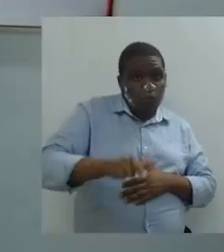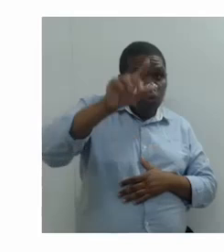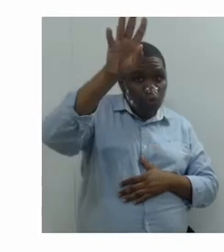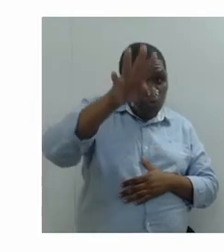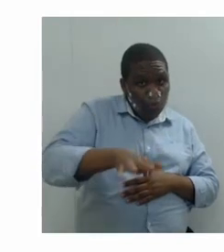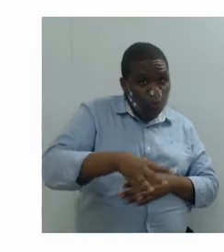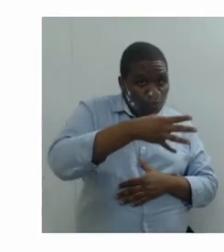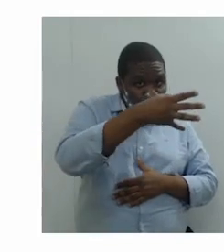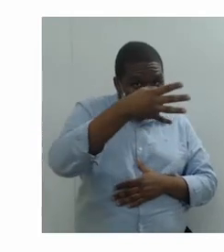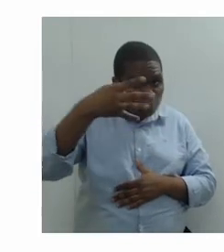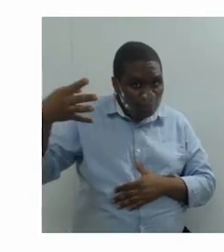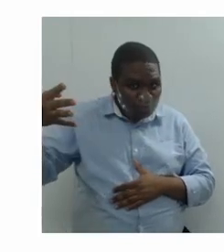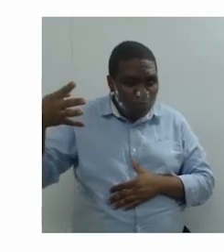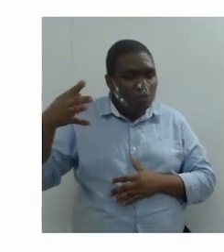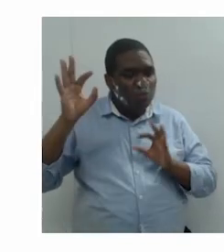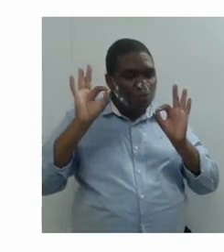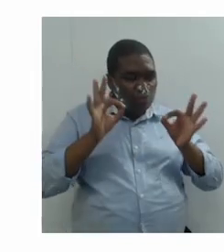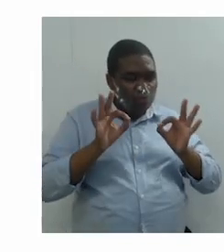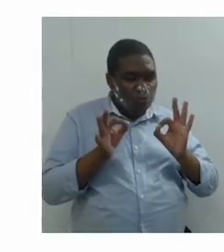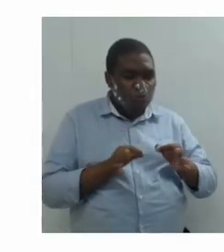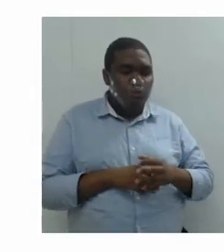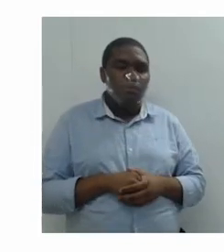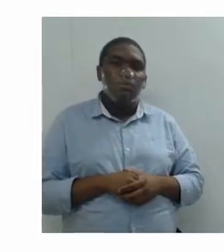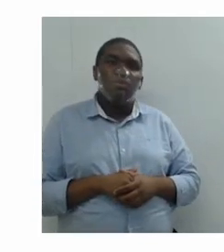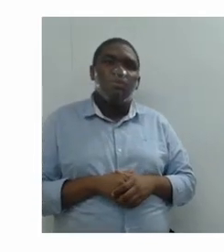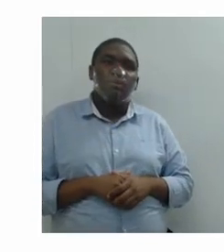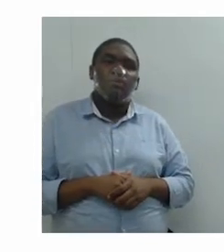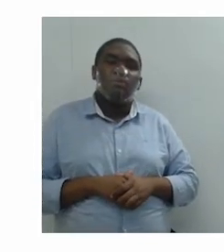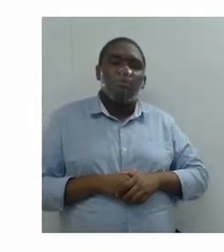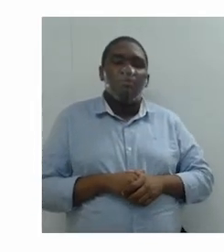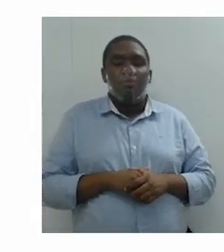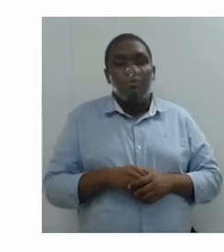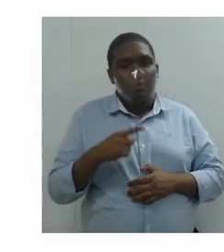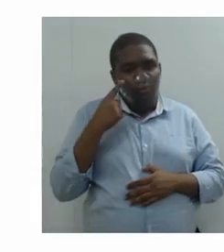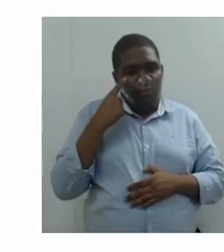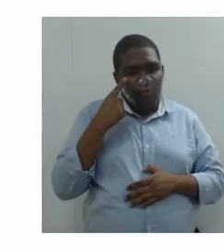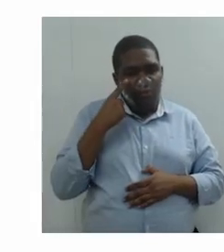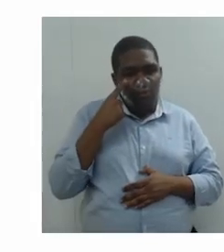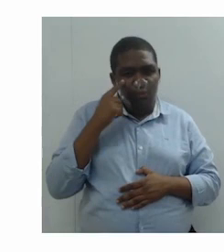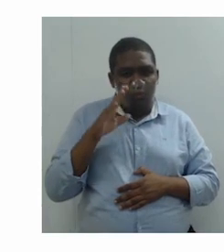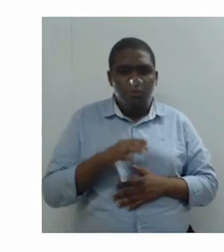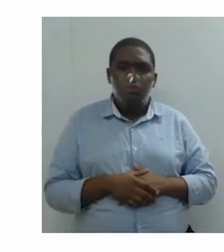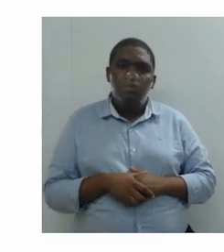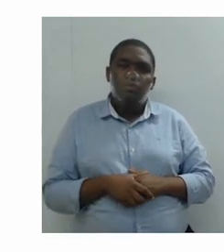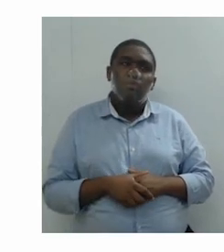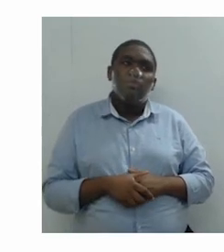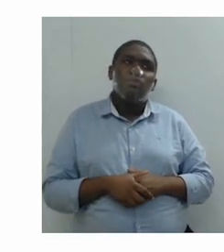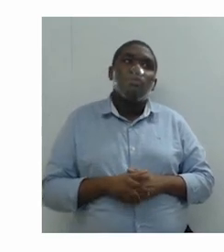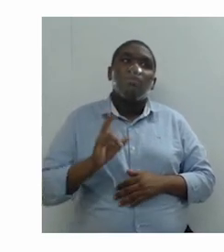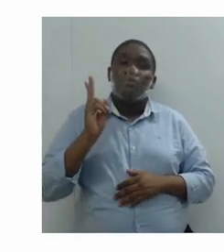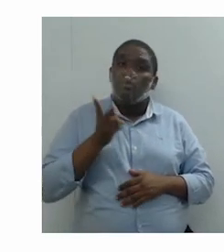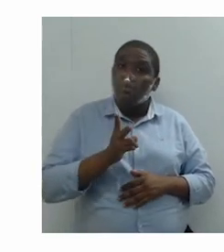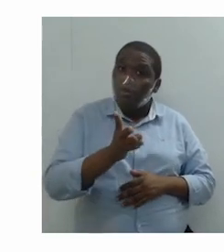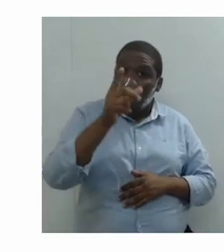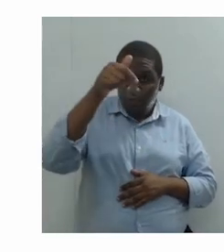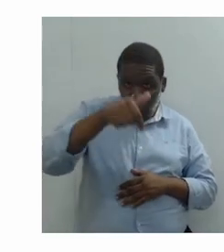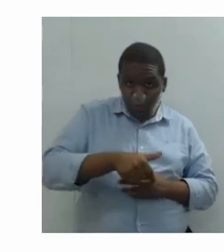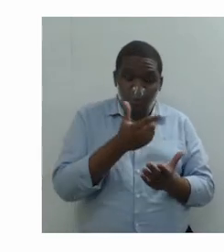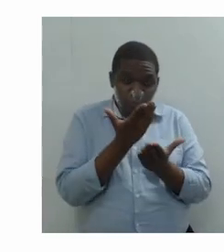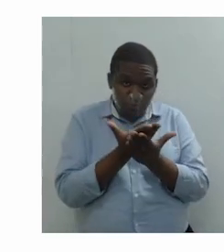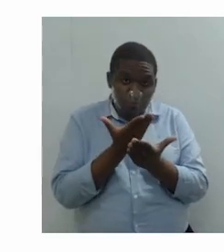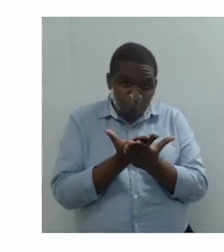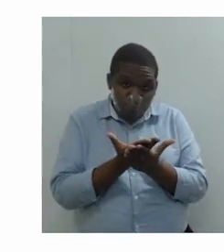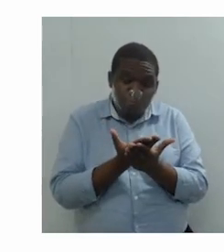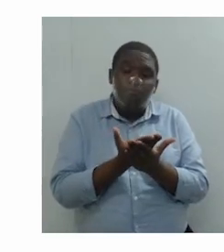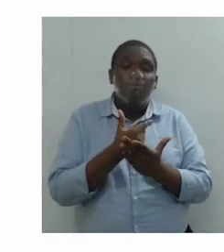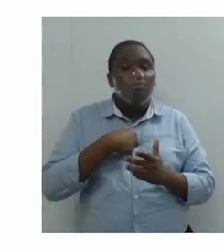Veja, o tempo todo dessa aula, eu